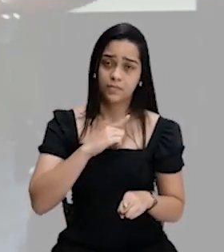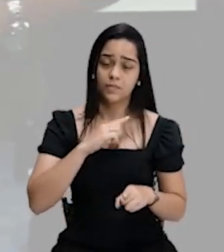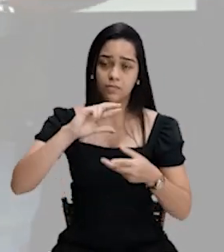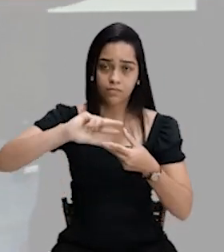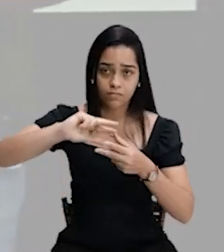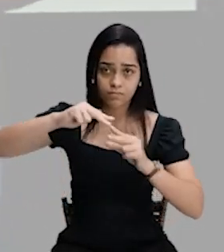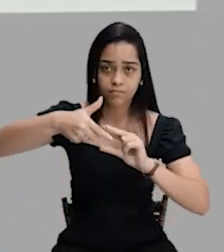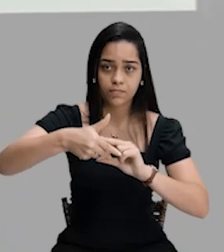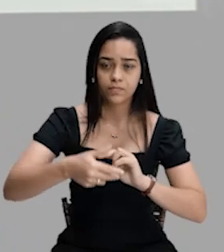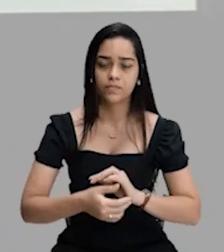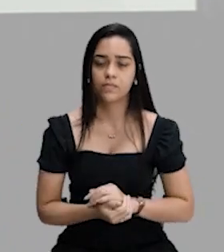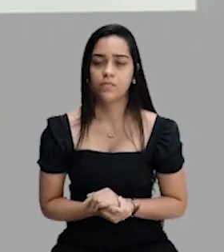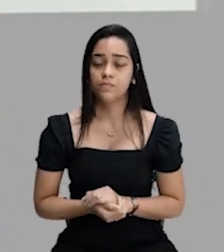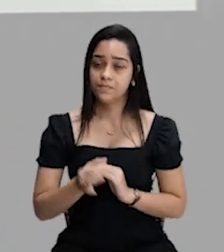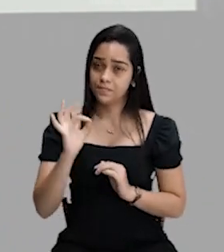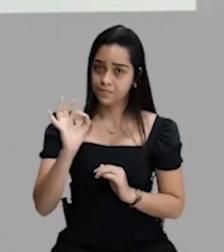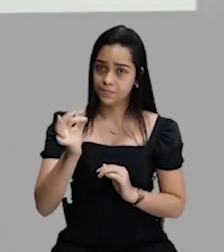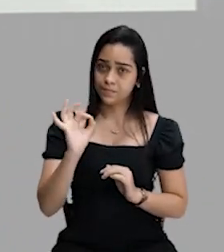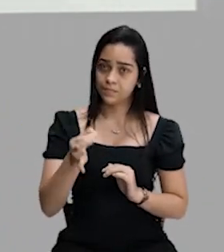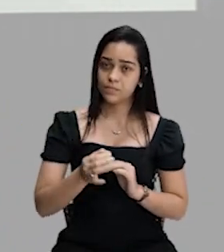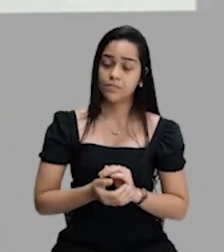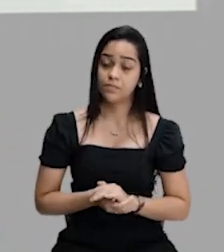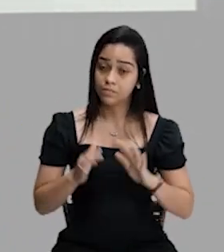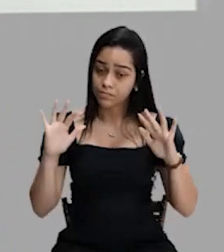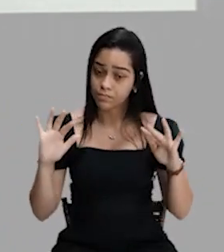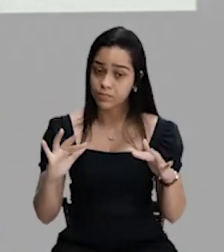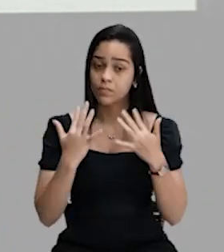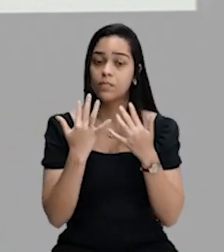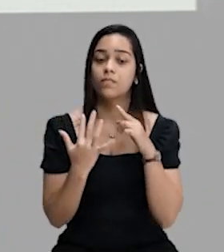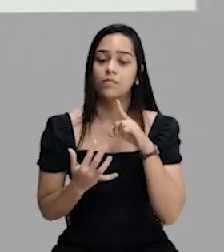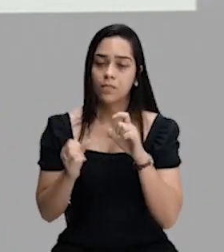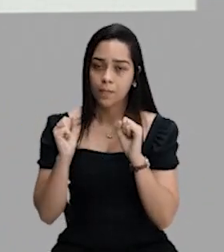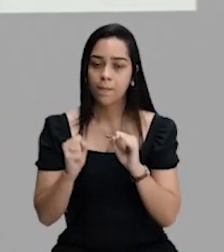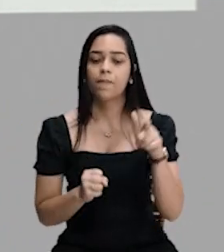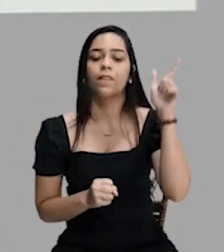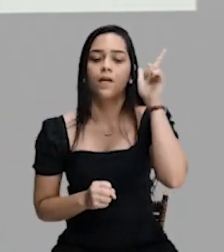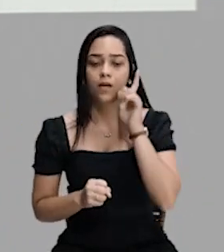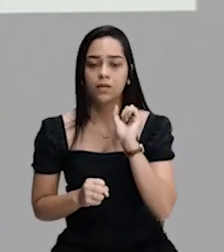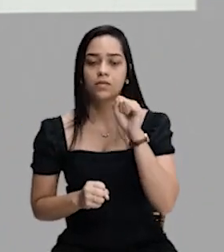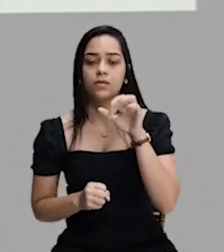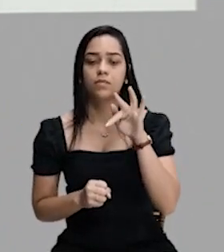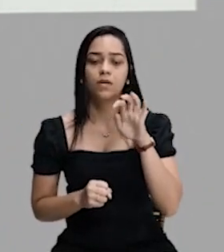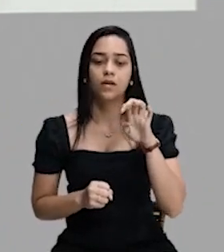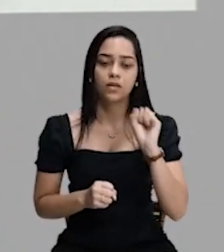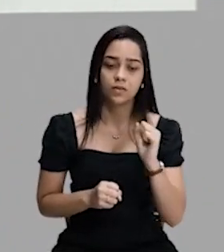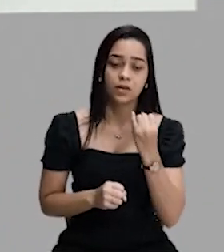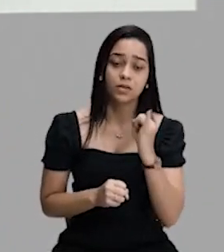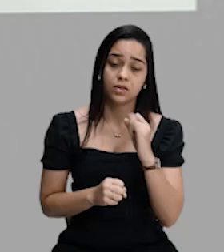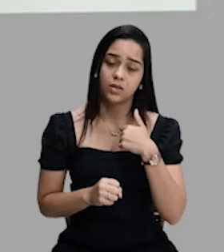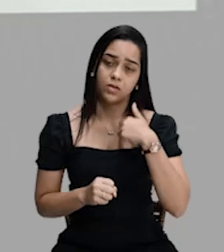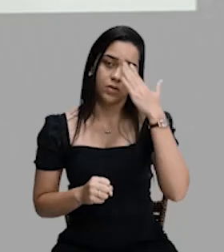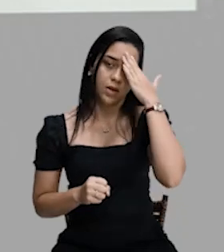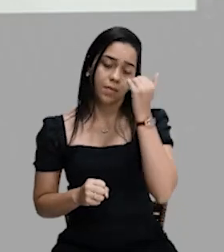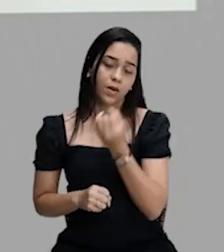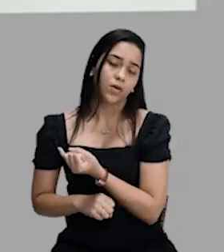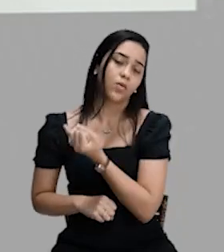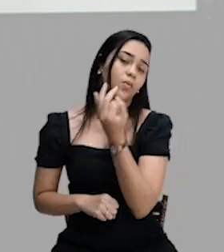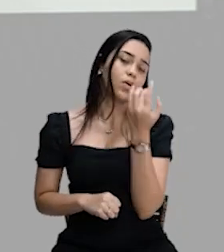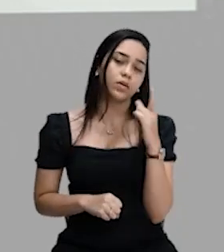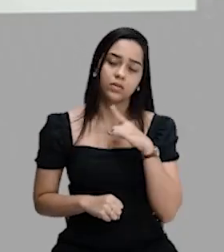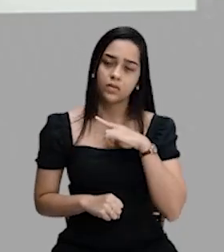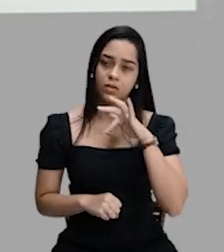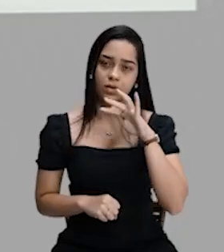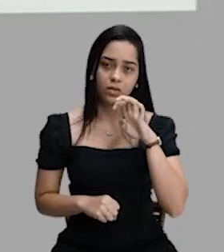poliedro Beleza então muita atenção que você consegue saber pelas Faces se eu souber Quais são as